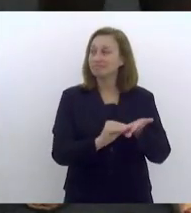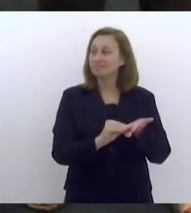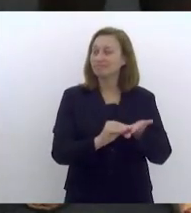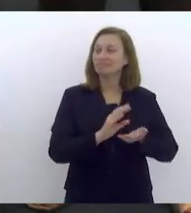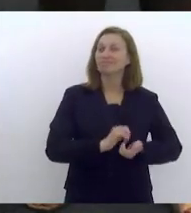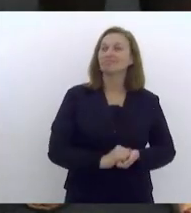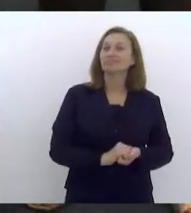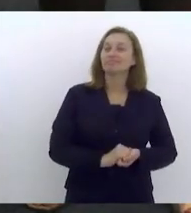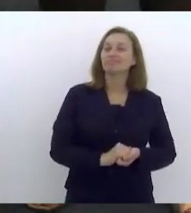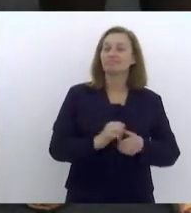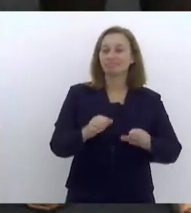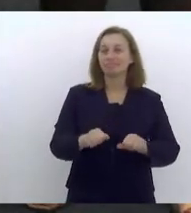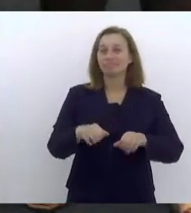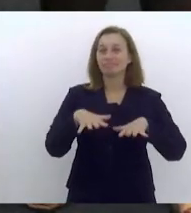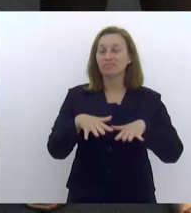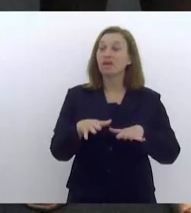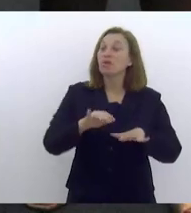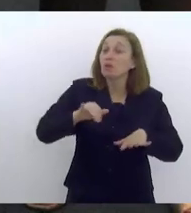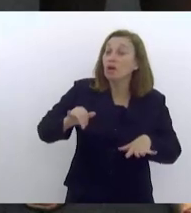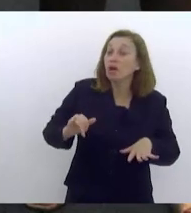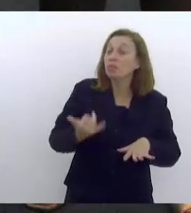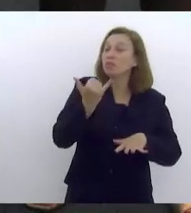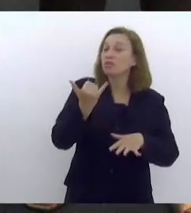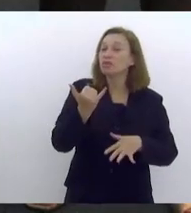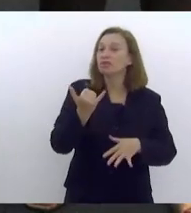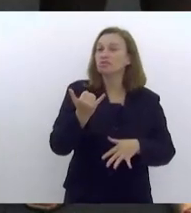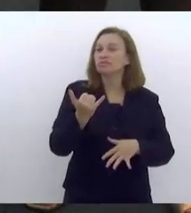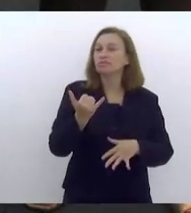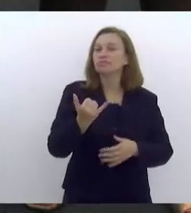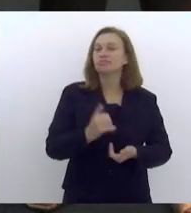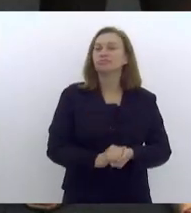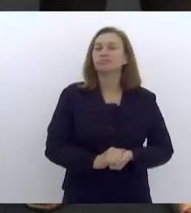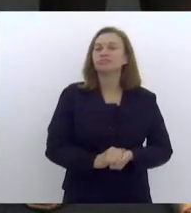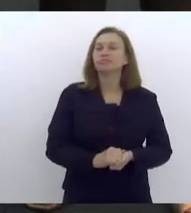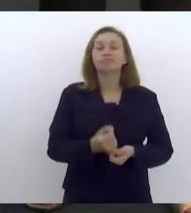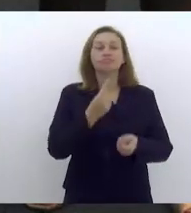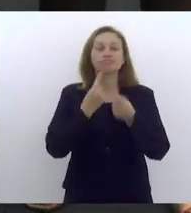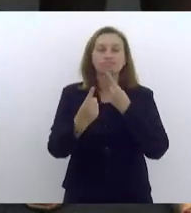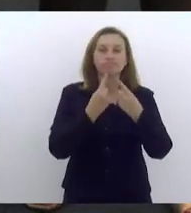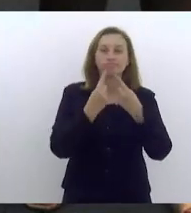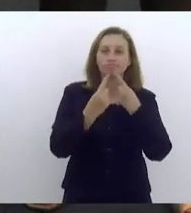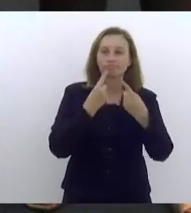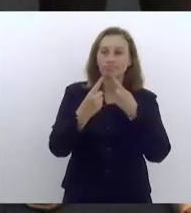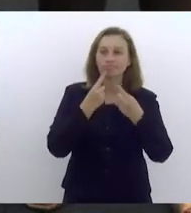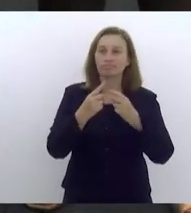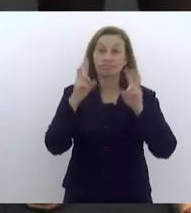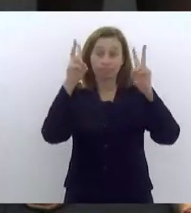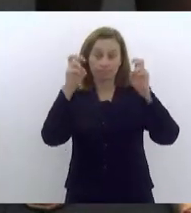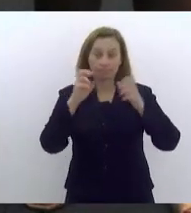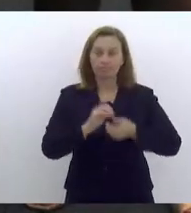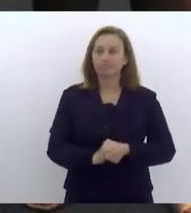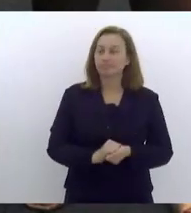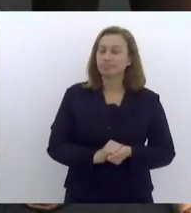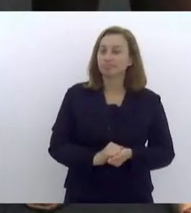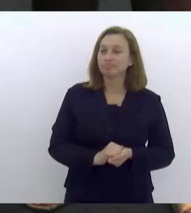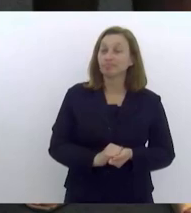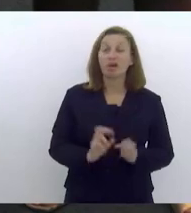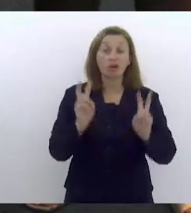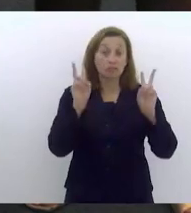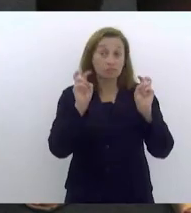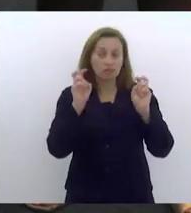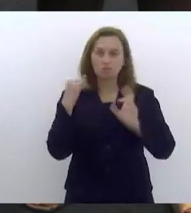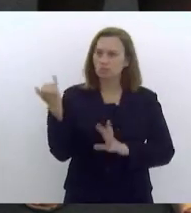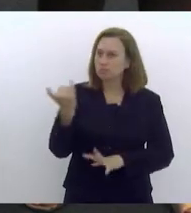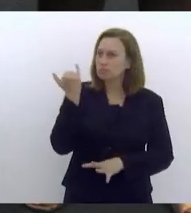dessa sessão. Mas eu aproveito para aproveitar para fazer também a discussão do tema, que é um tema de grande